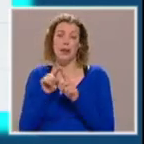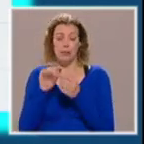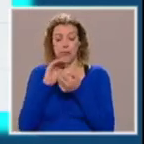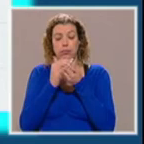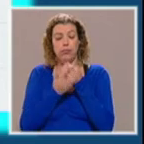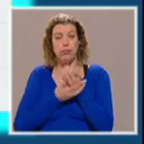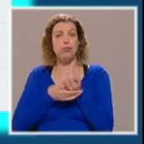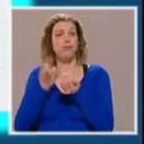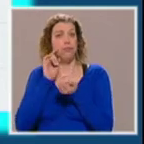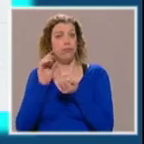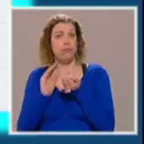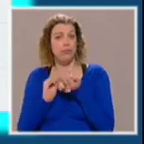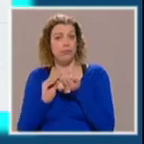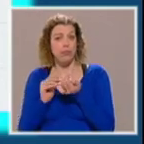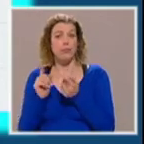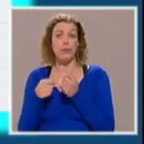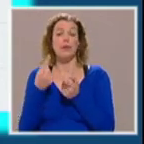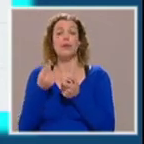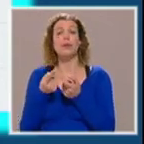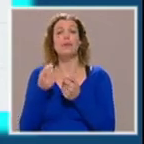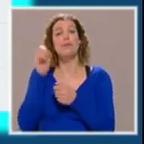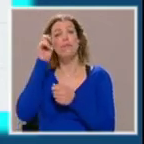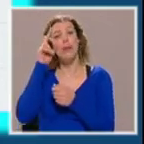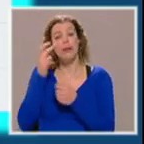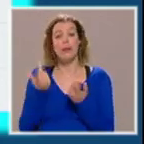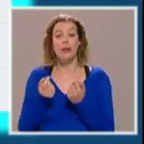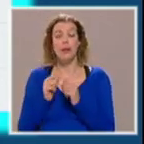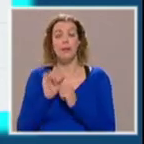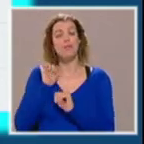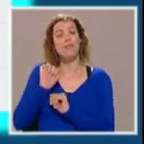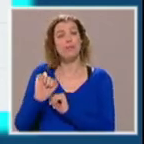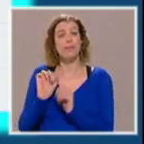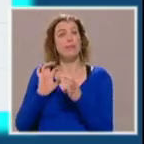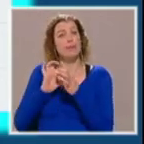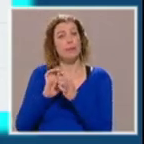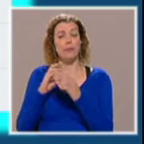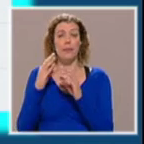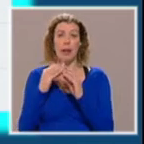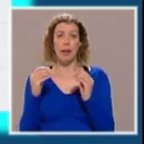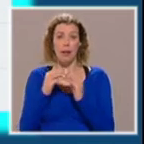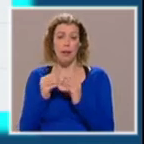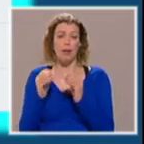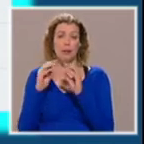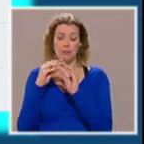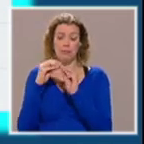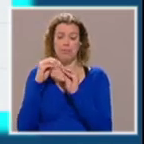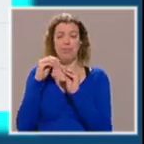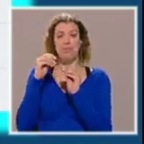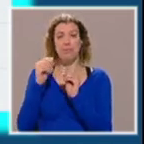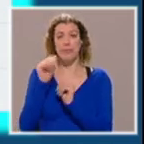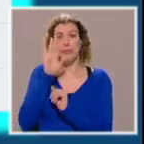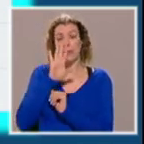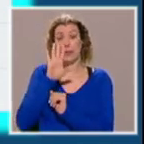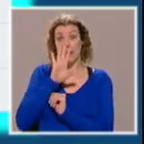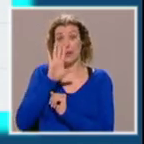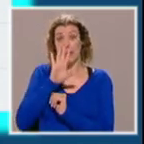envolve os testículos. O pênis é um órgão constituído por um tecido cavernoso que, quando se